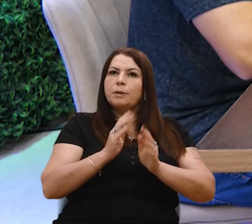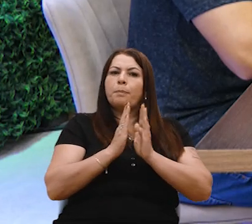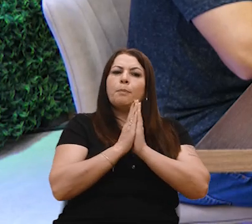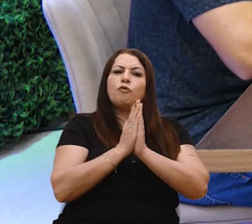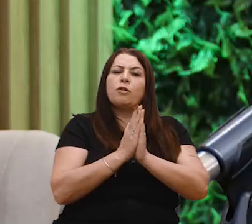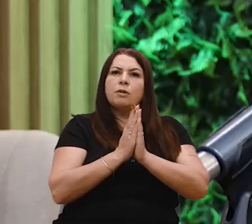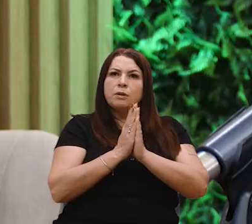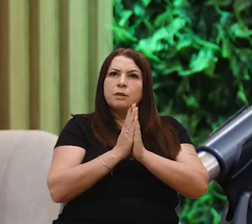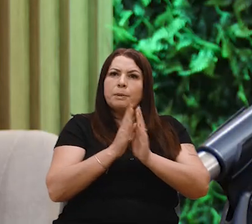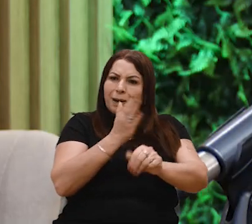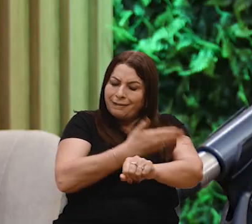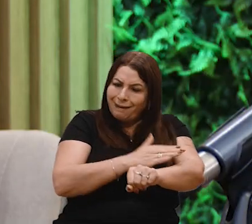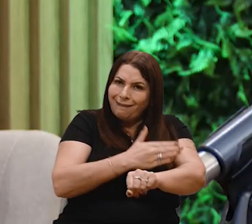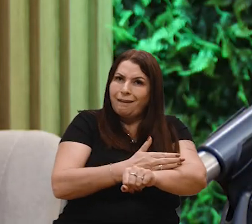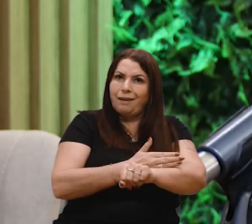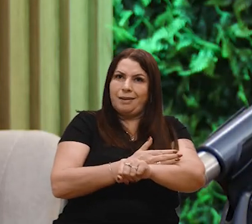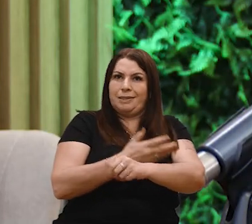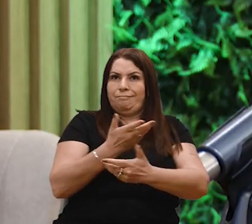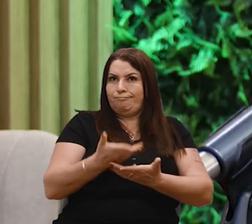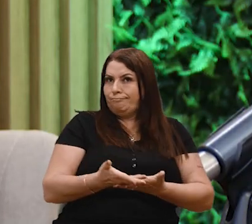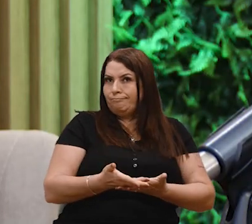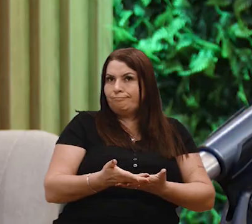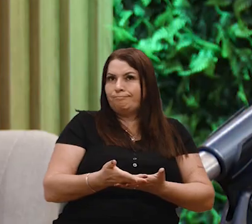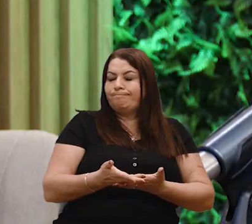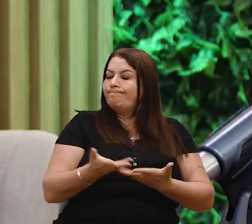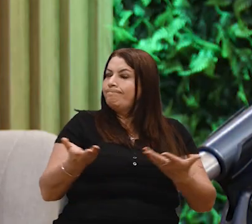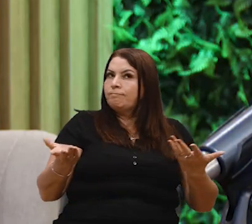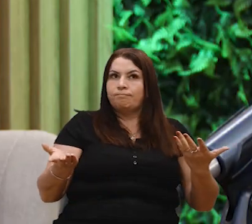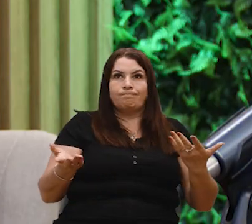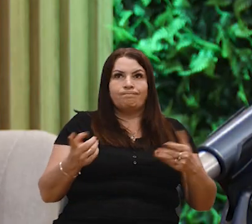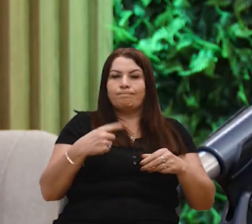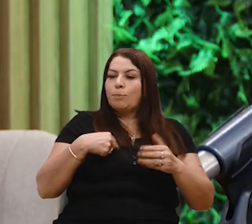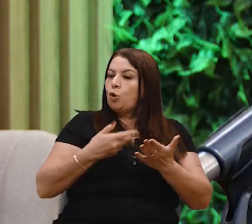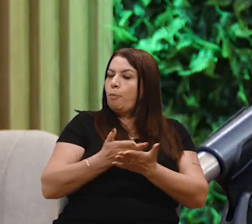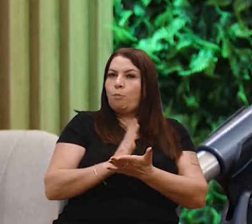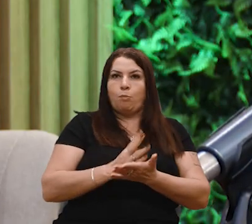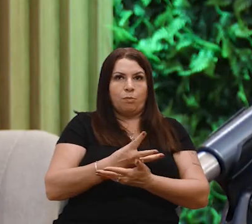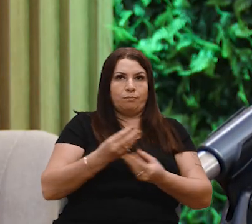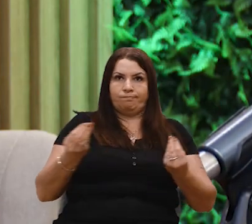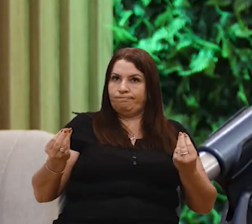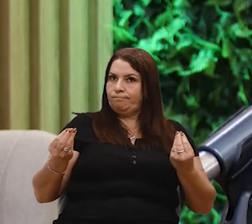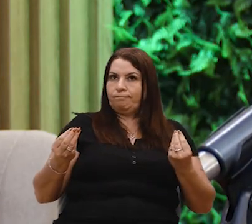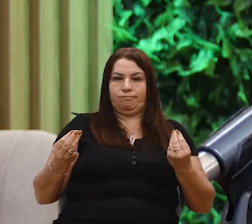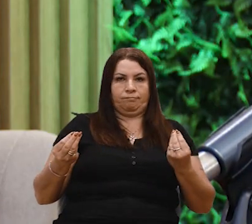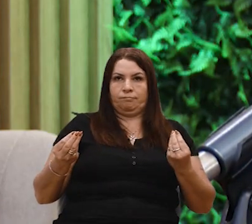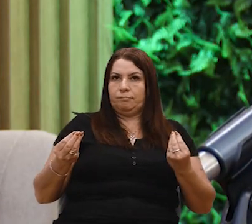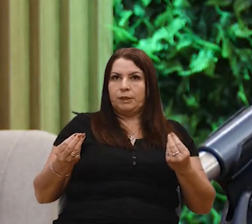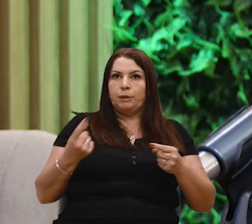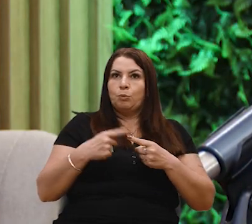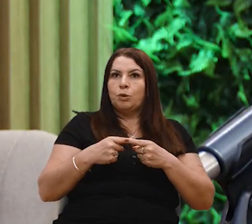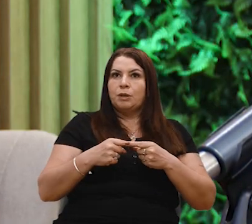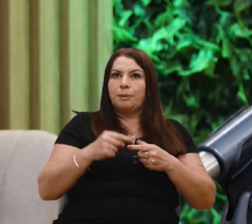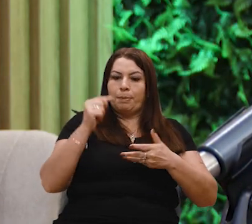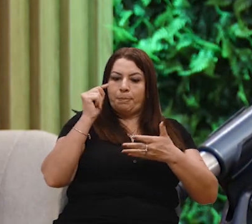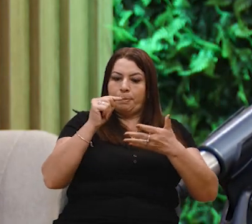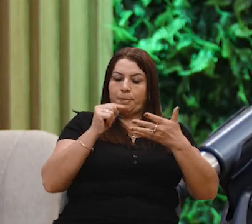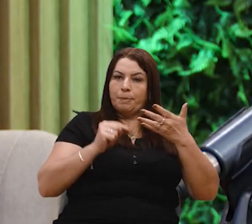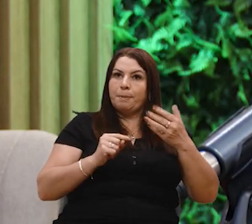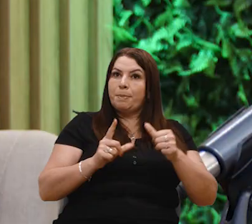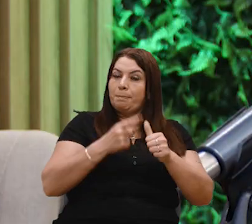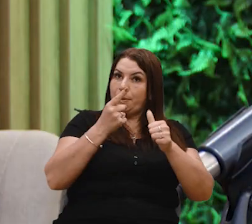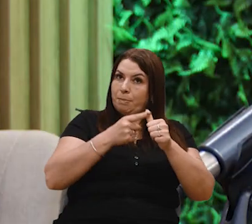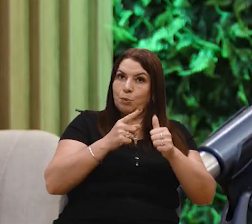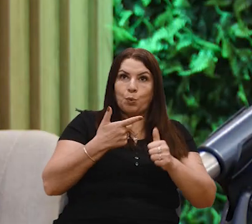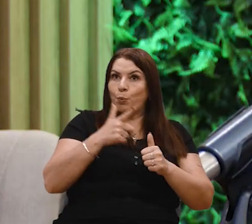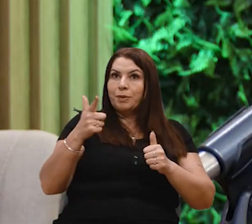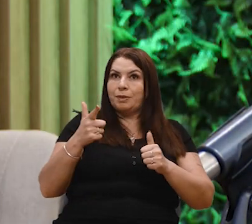tenho que estar implorando ele para ele treinar. Isso chegou um ponto que me incomoda muito. Porque uma série de